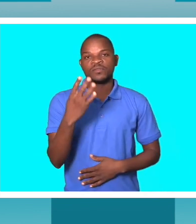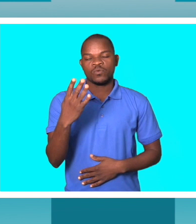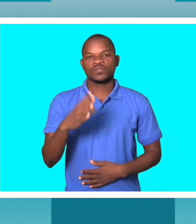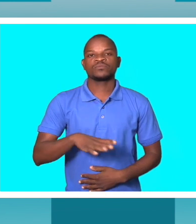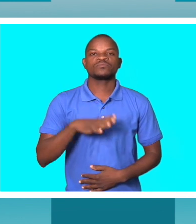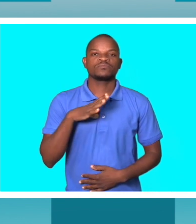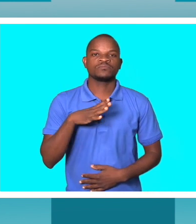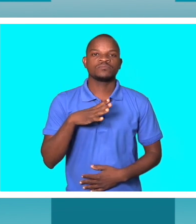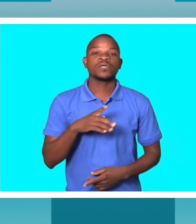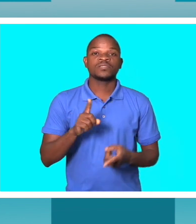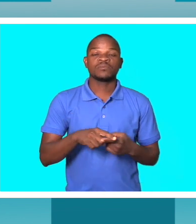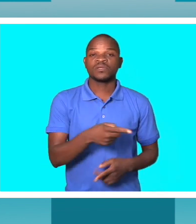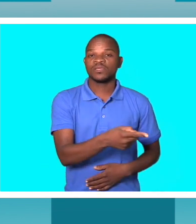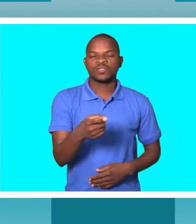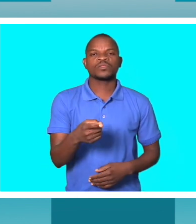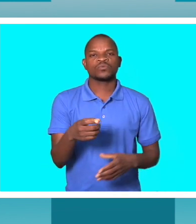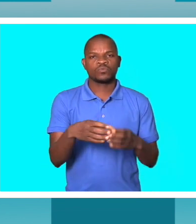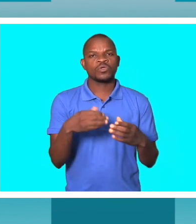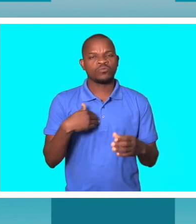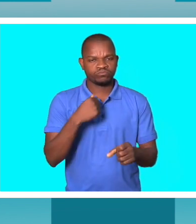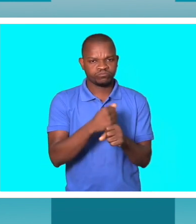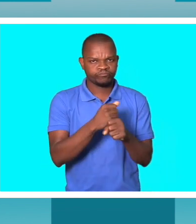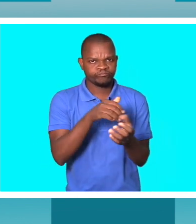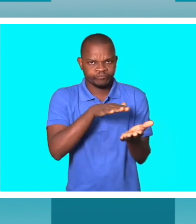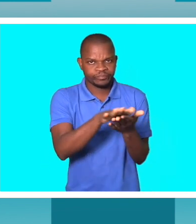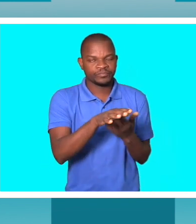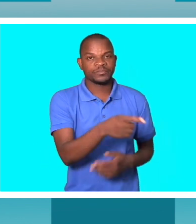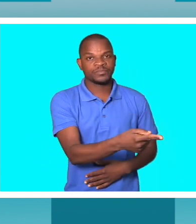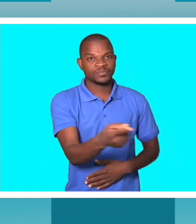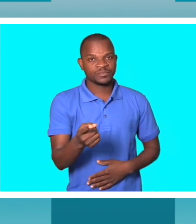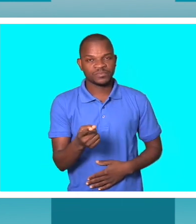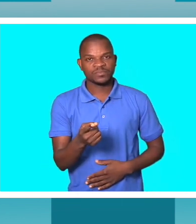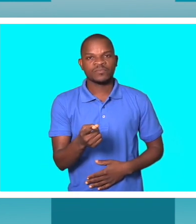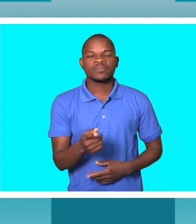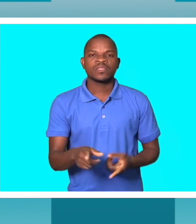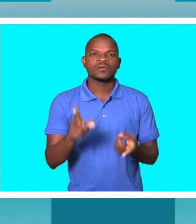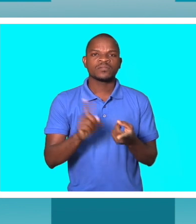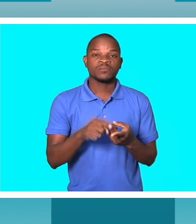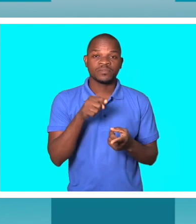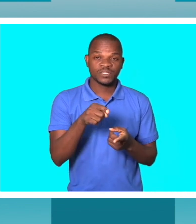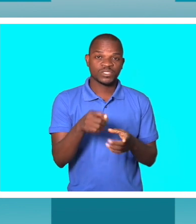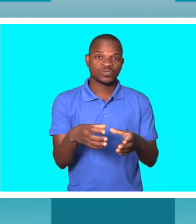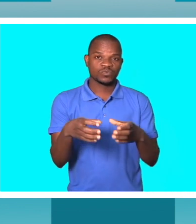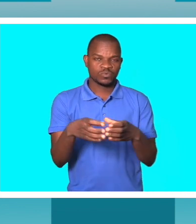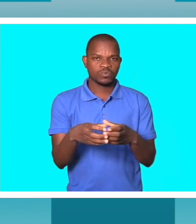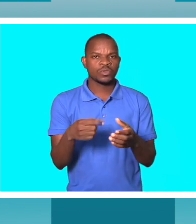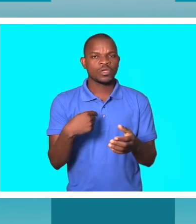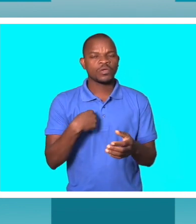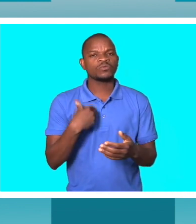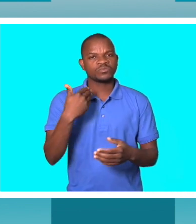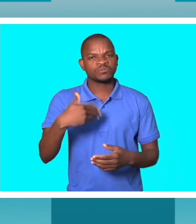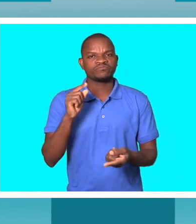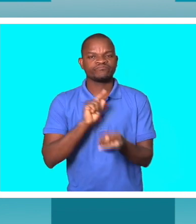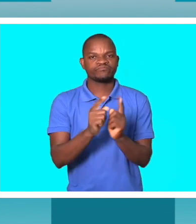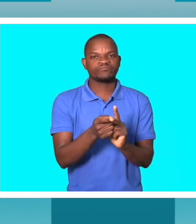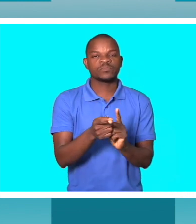anos. Esse grupo que eu trabalho muito mais com ele, e esse grupo onde